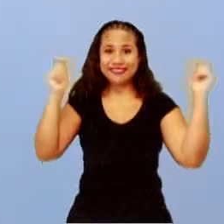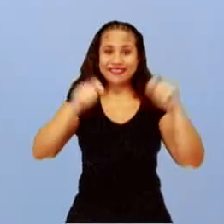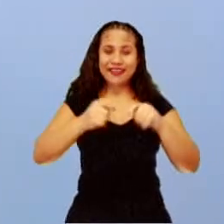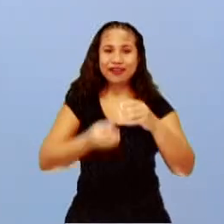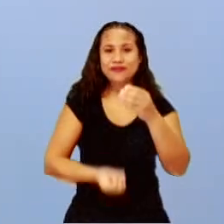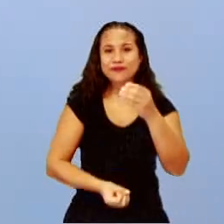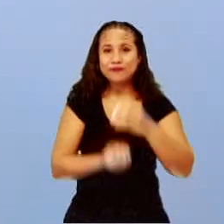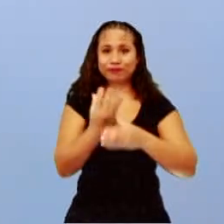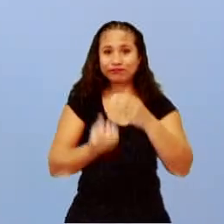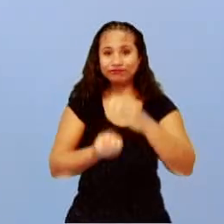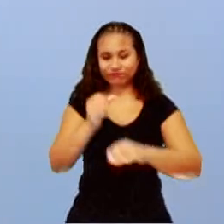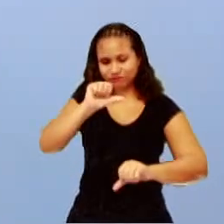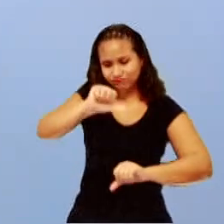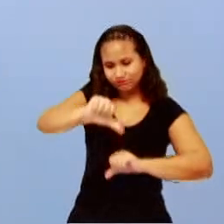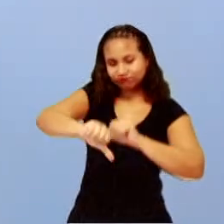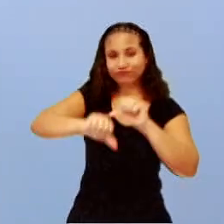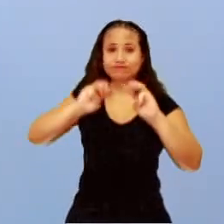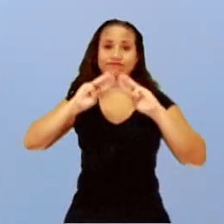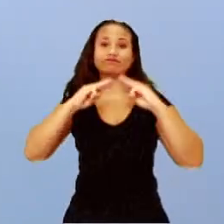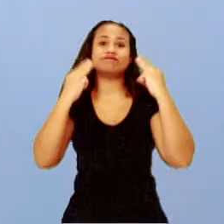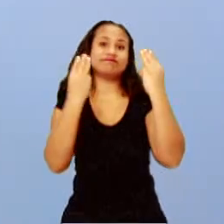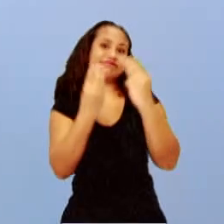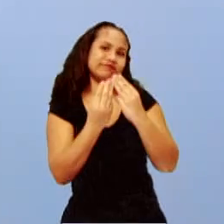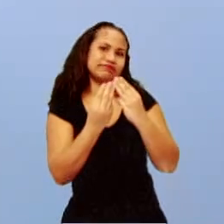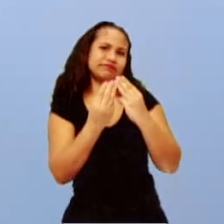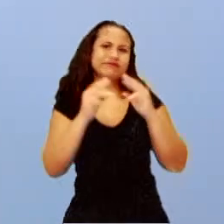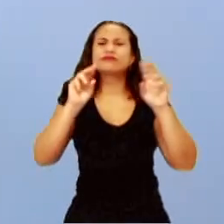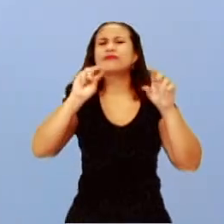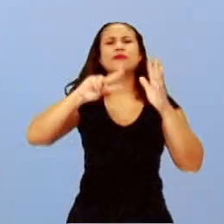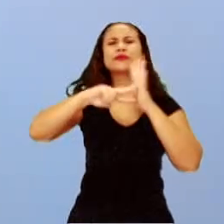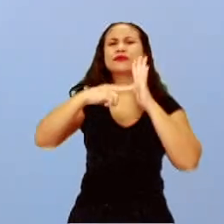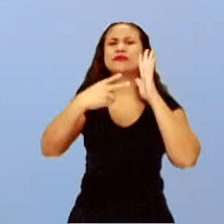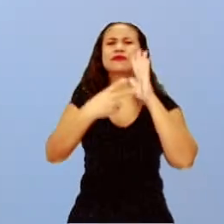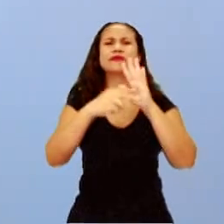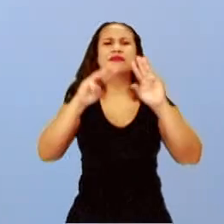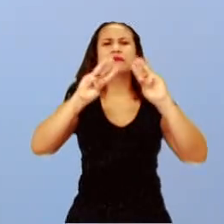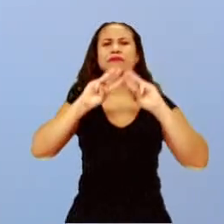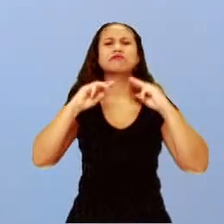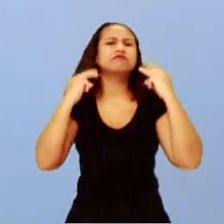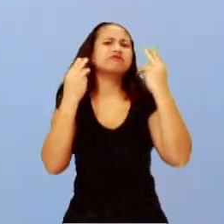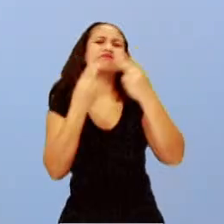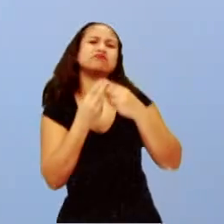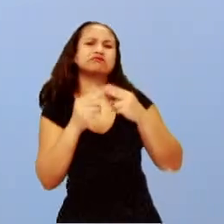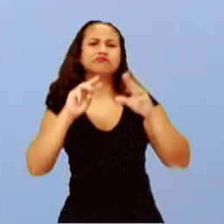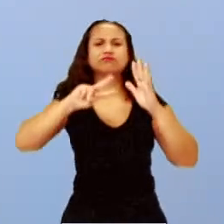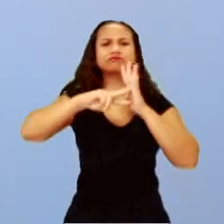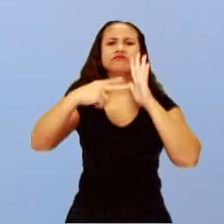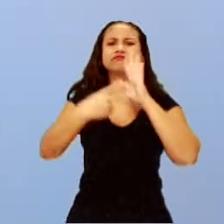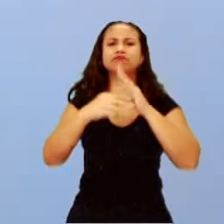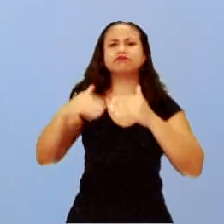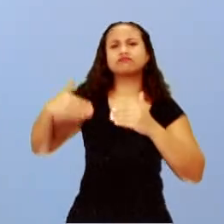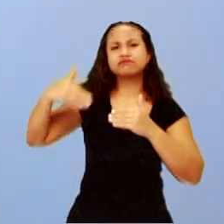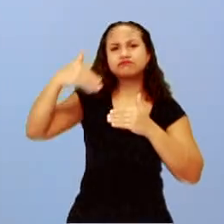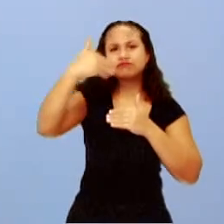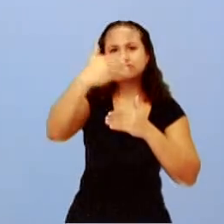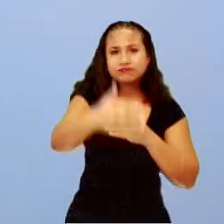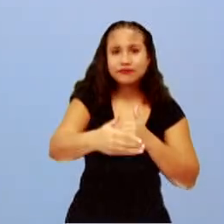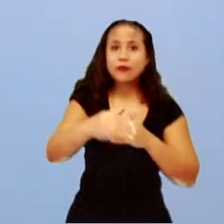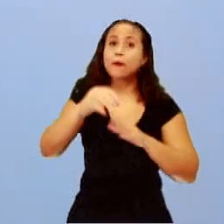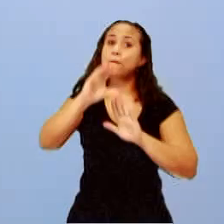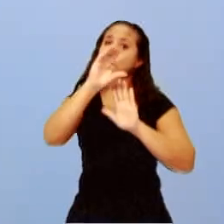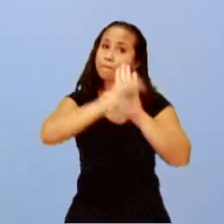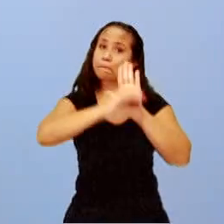produzir mudança na matéria. Mas o que é matéria? Nós vamos falar um pouquinho mais na frente. Mas vamos conceituar